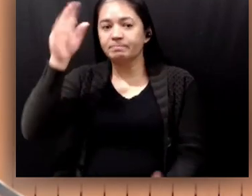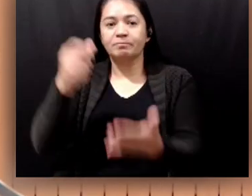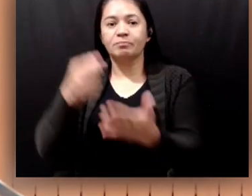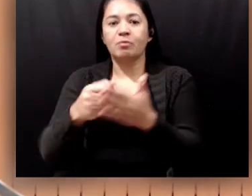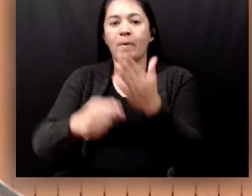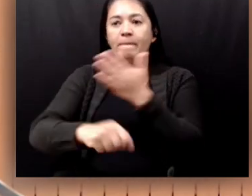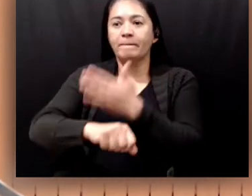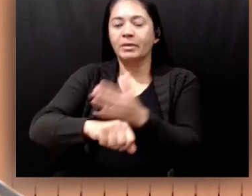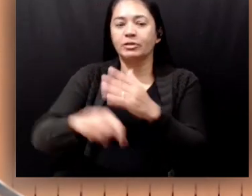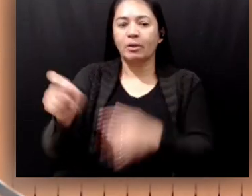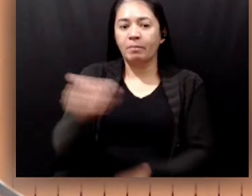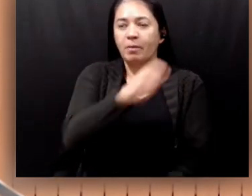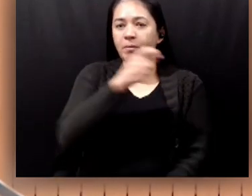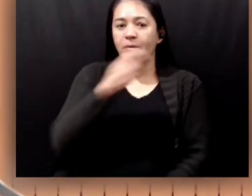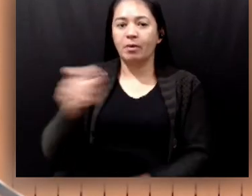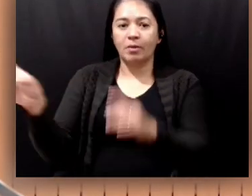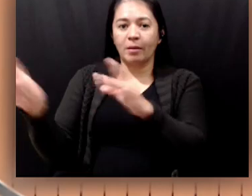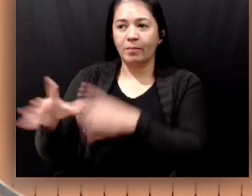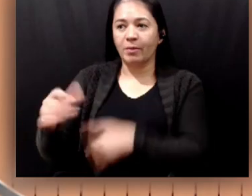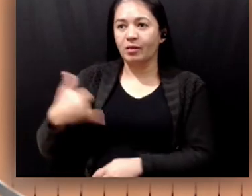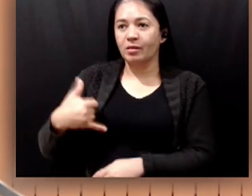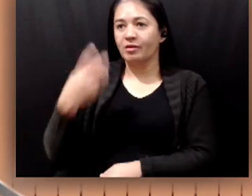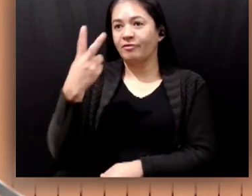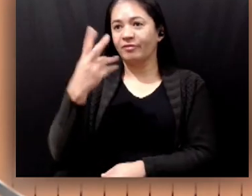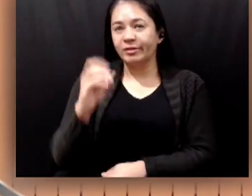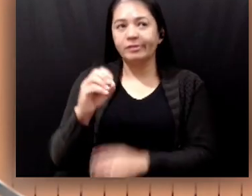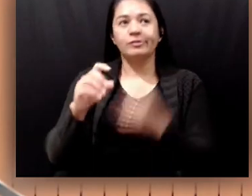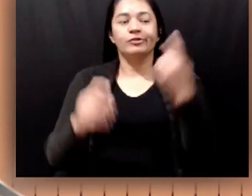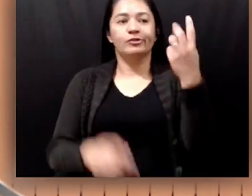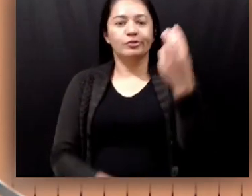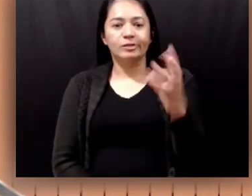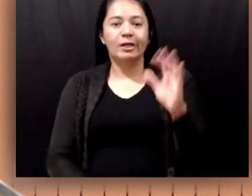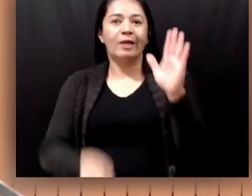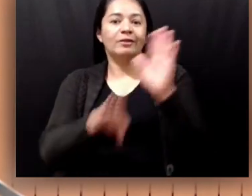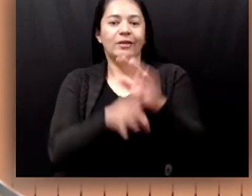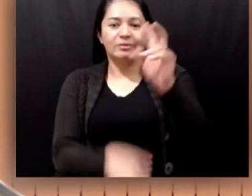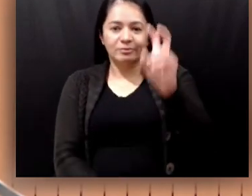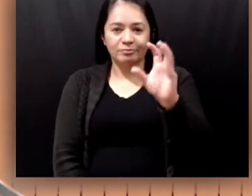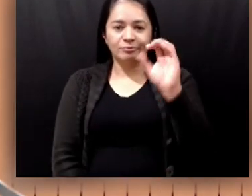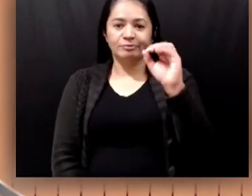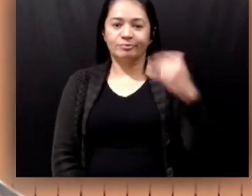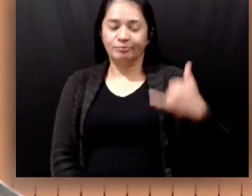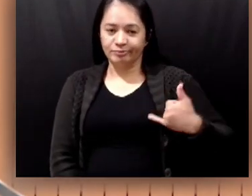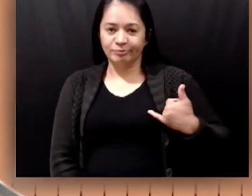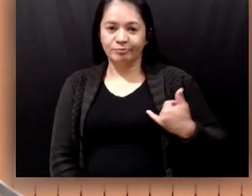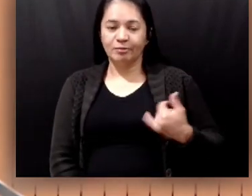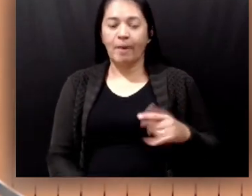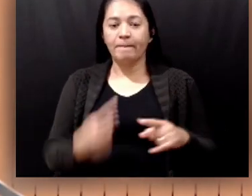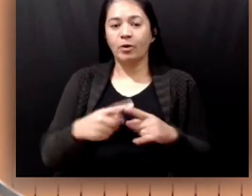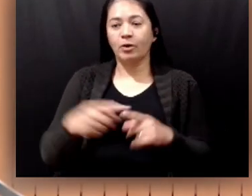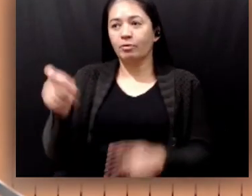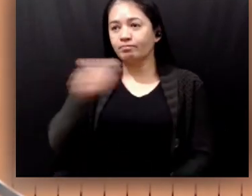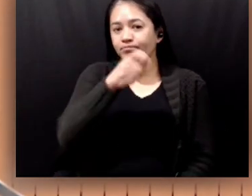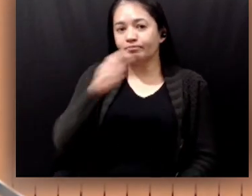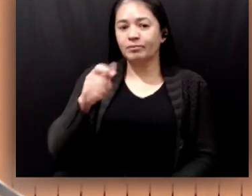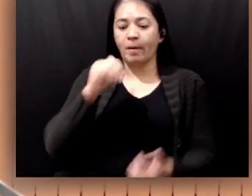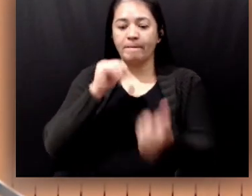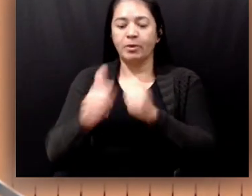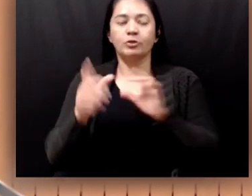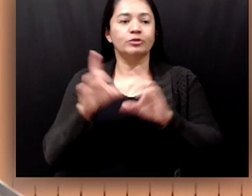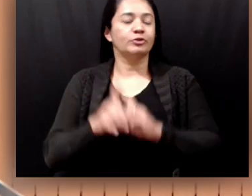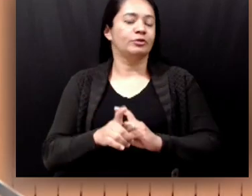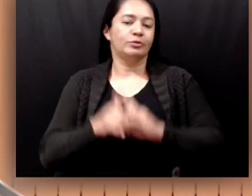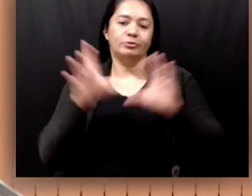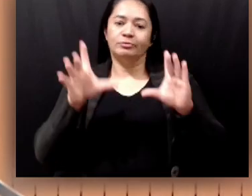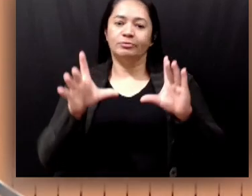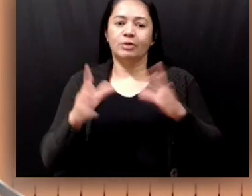os 20, 30, 40, até 50 anos. Né? O tênis de mesa é um esporte muito democrático, qualquer pessoa